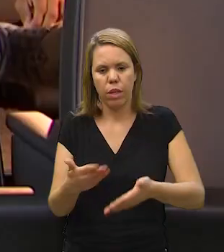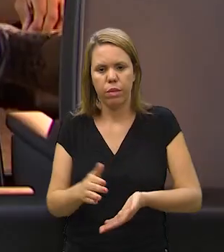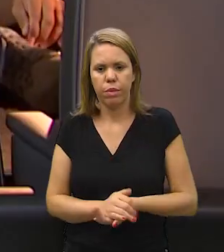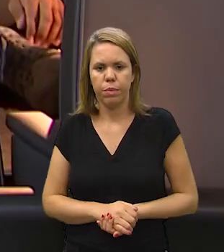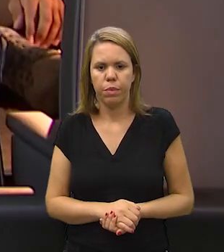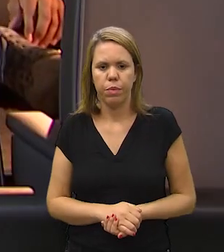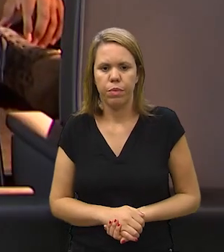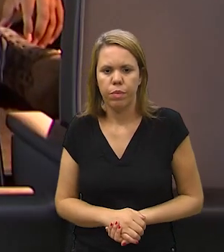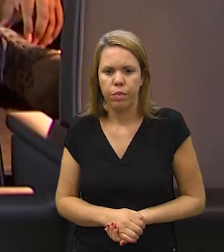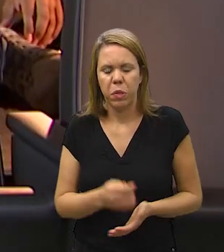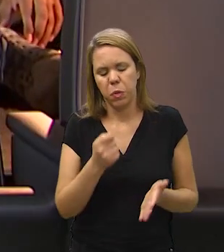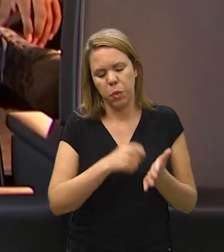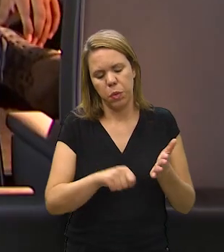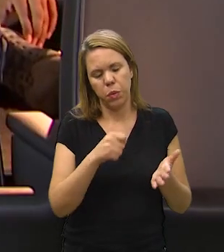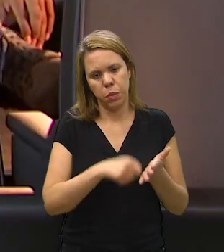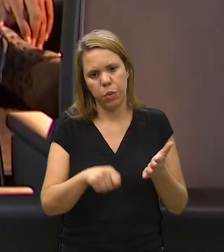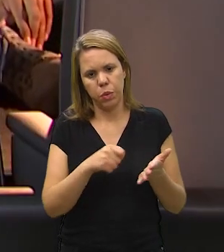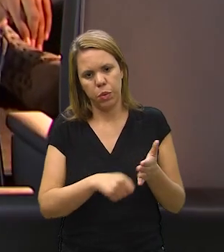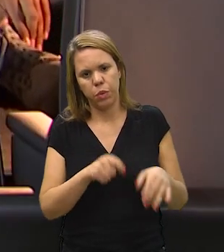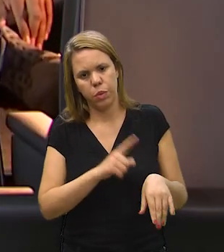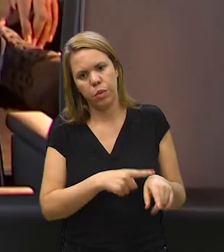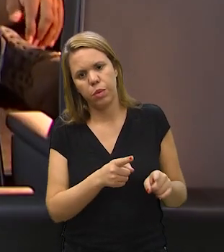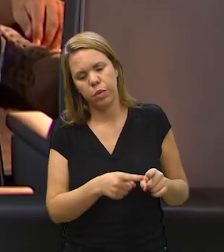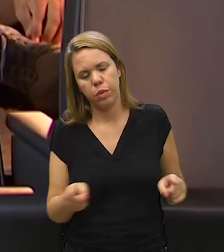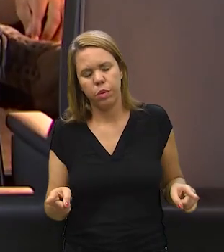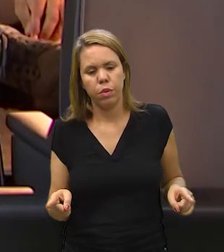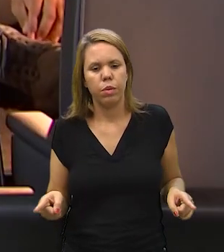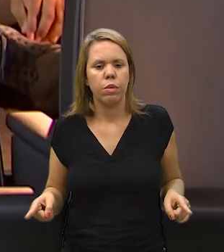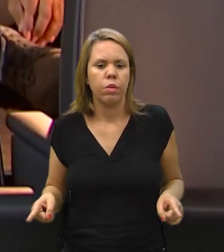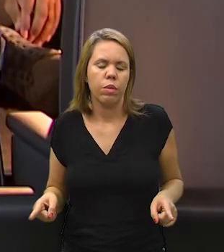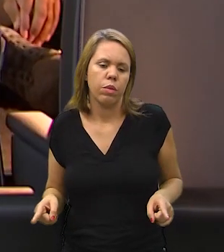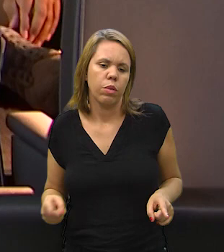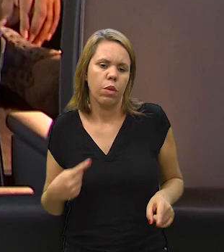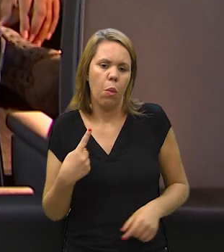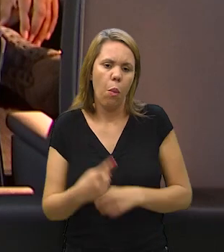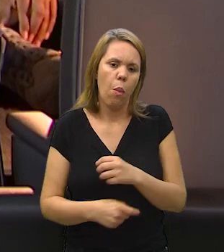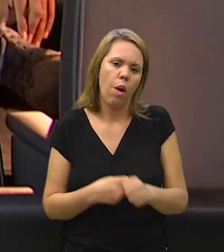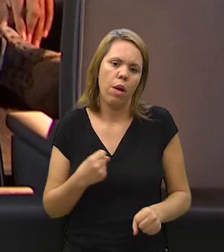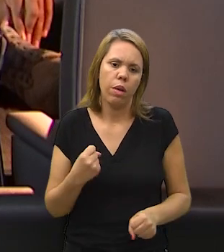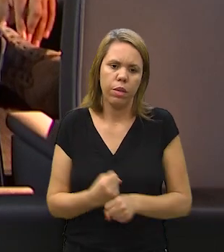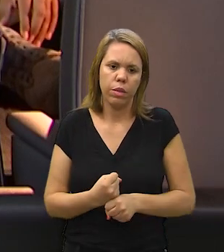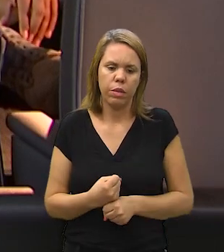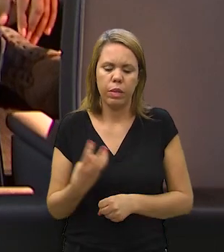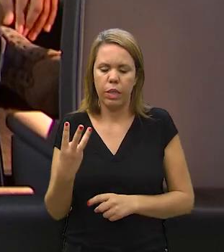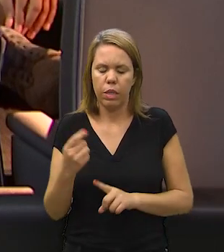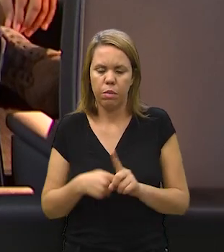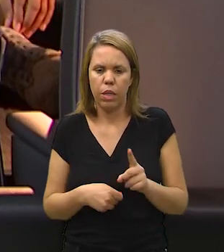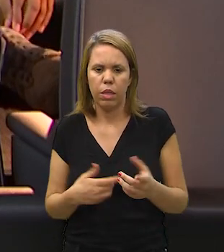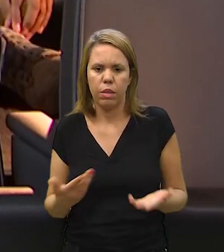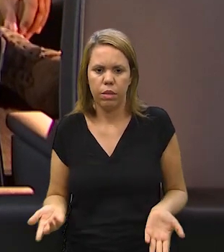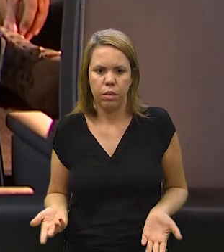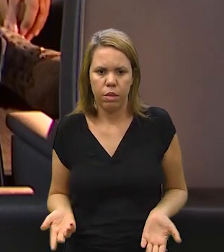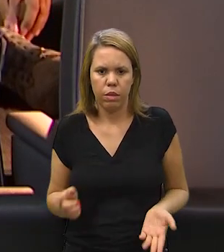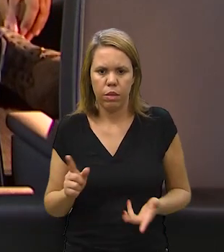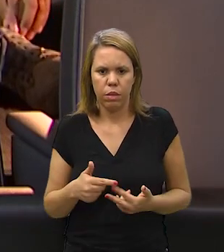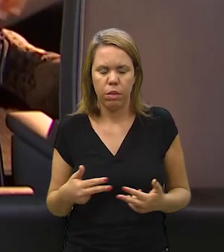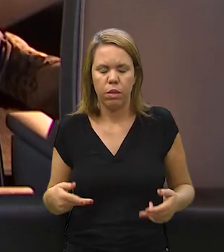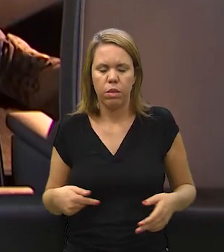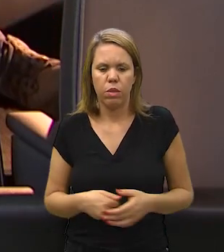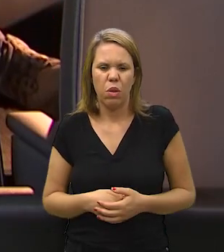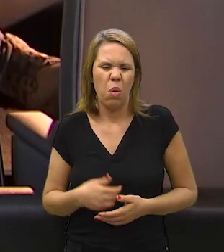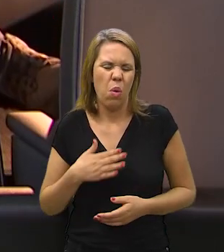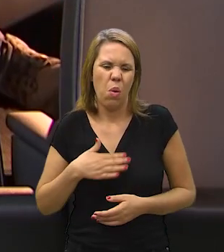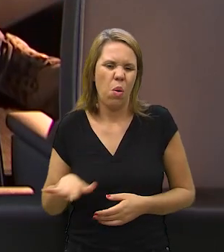processo de roteirização, tempo de roteirização, 1 ano, 3 meses? É que é uma coisa